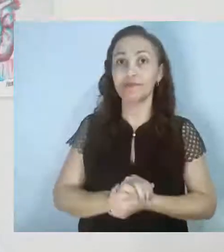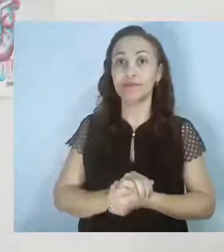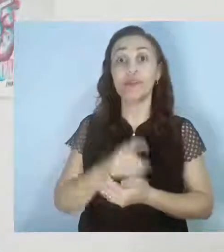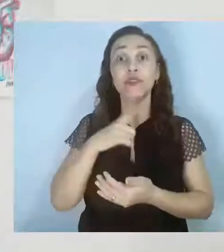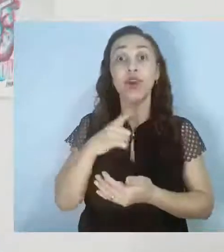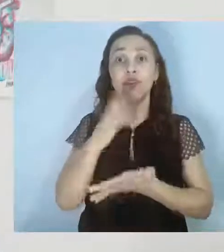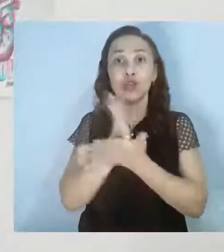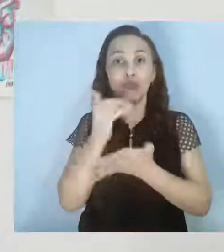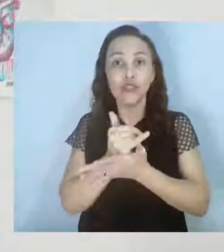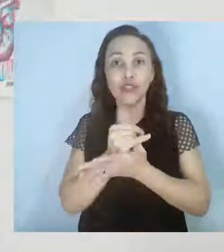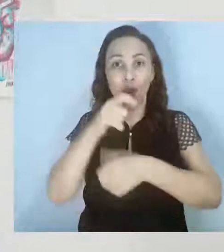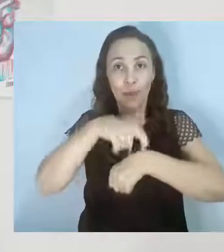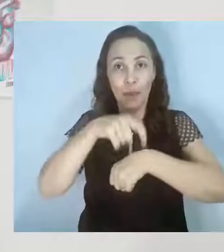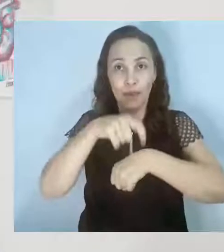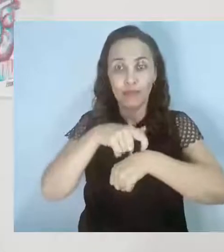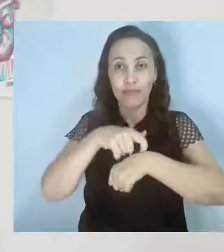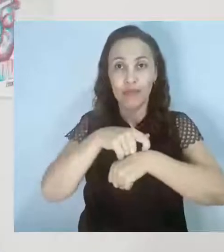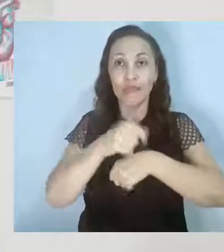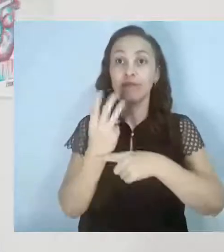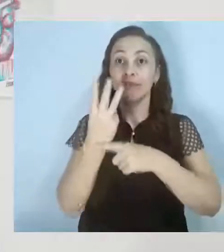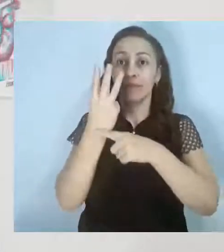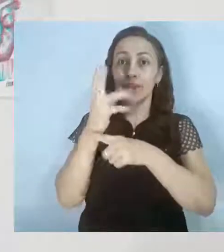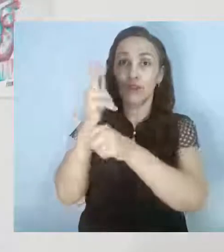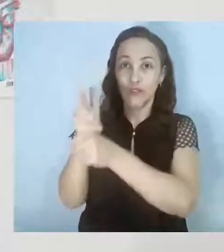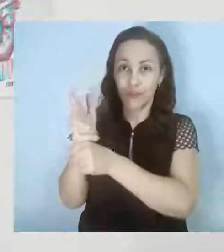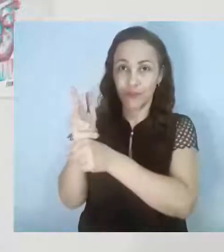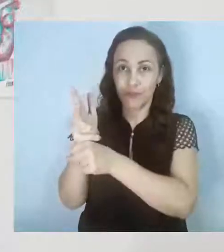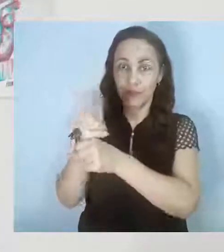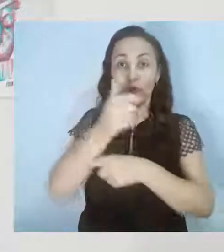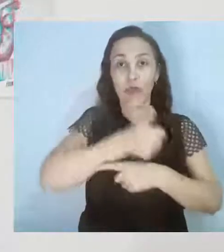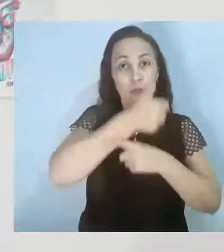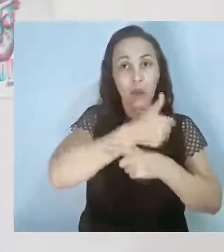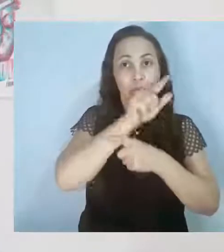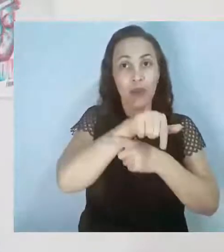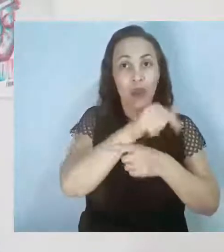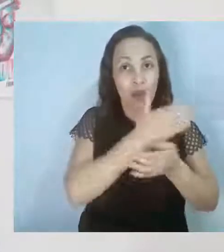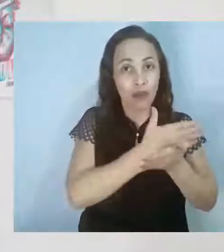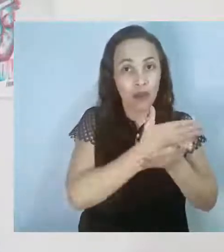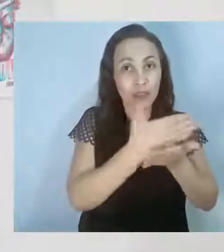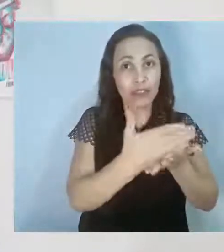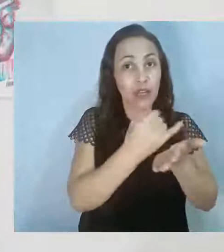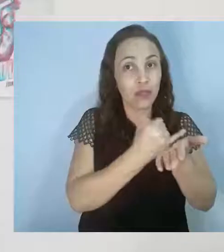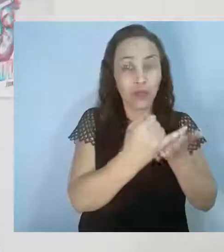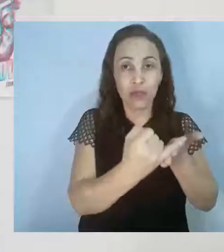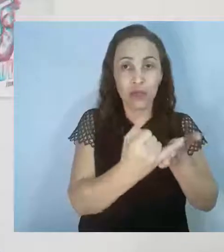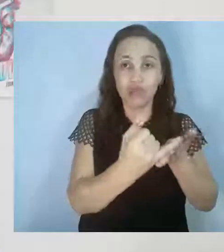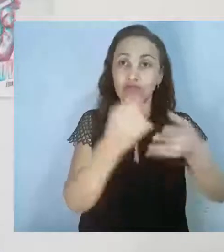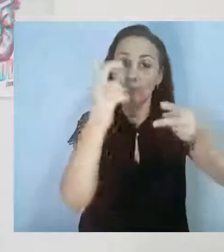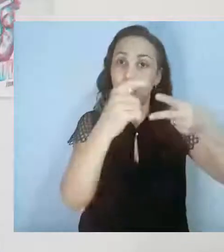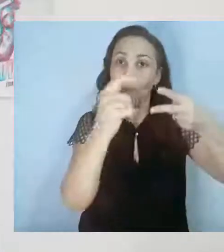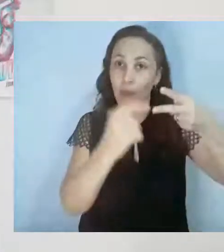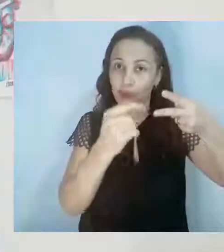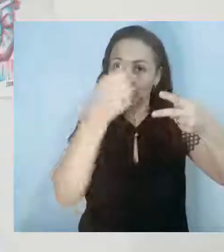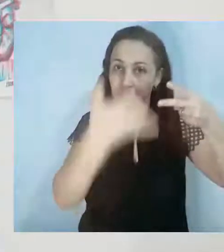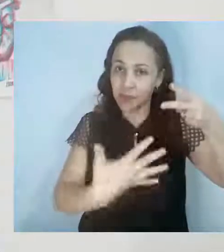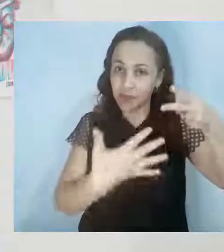momento nosso em 3 vídeos. Este primeiro vídeo nós vamos fazer uma pequena introdução, tratar 2 pontos. Depois do